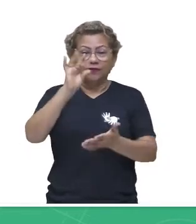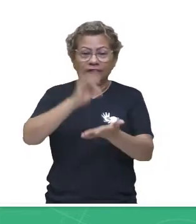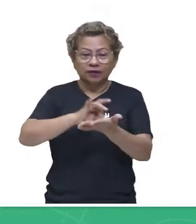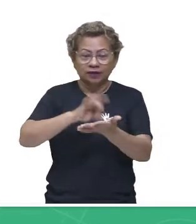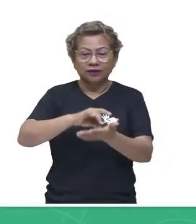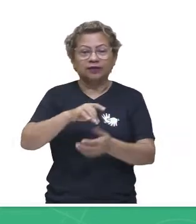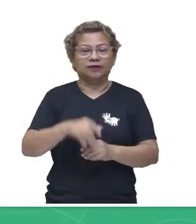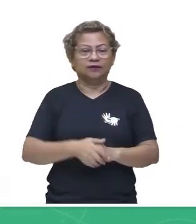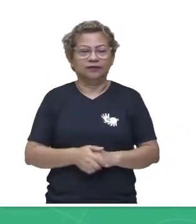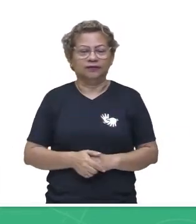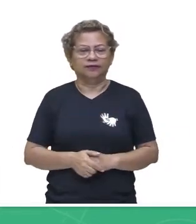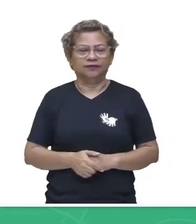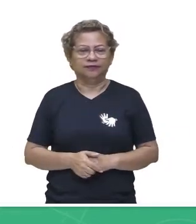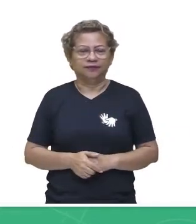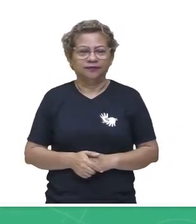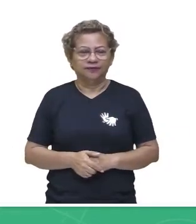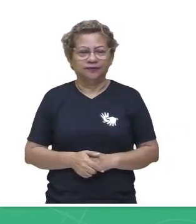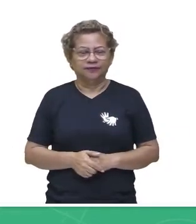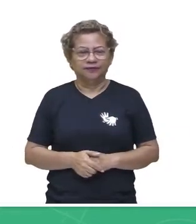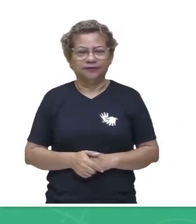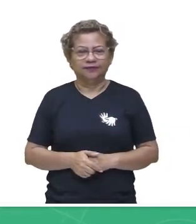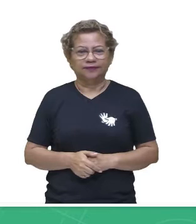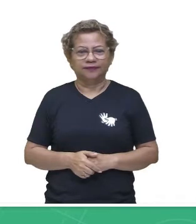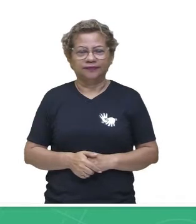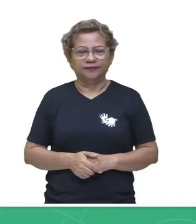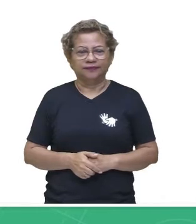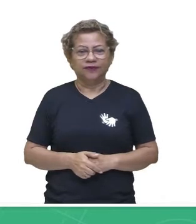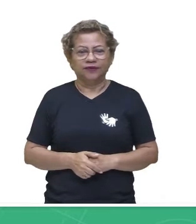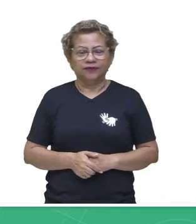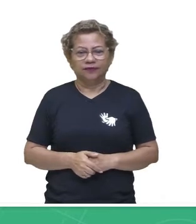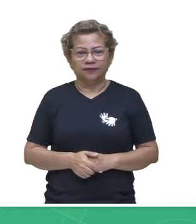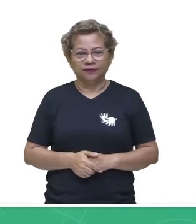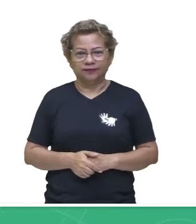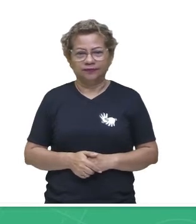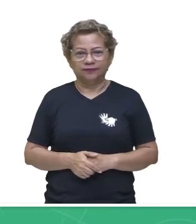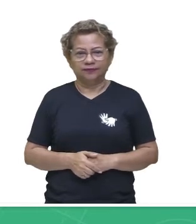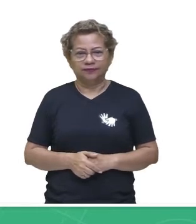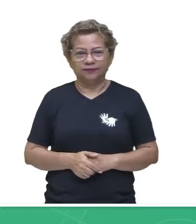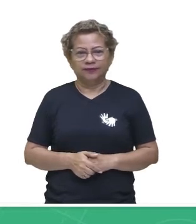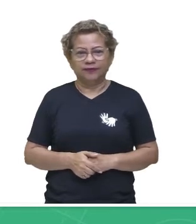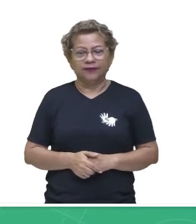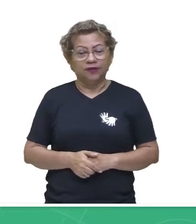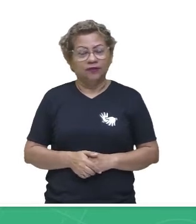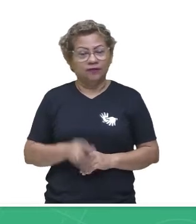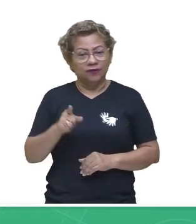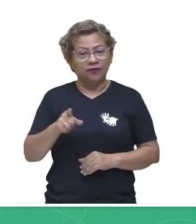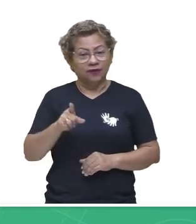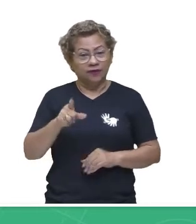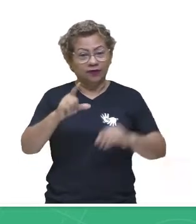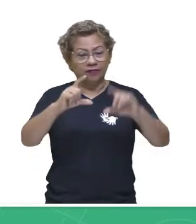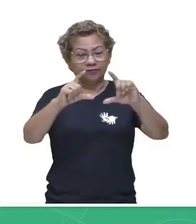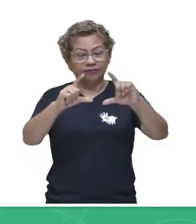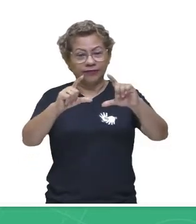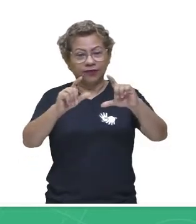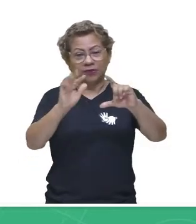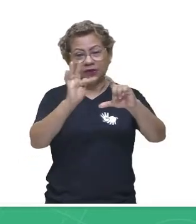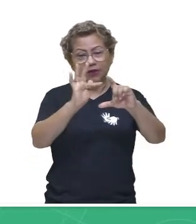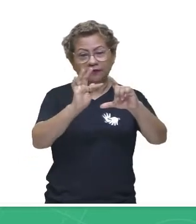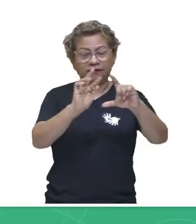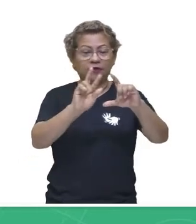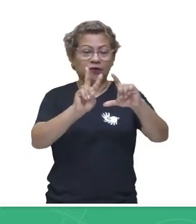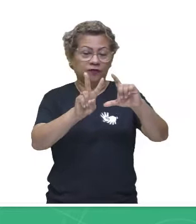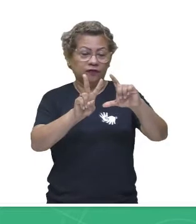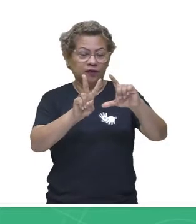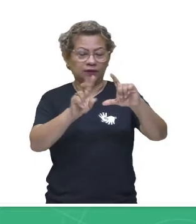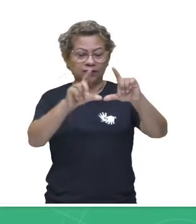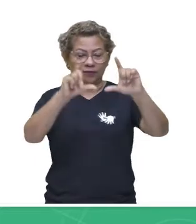sido ensinada nas escolas, também é denominada escolástica. Será que a filosofia medieval vai ser chamada de escolástica